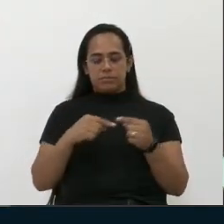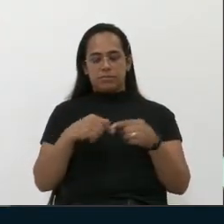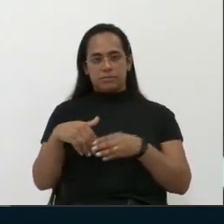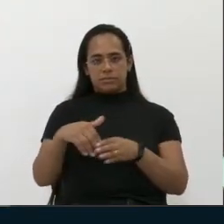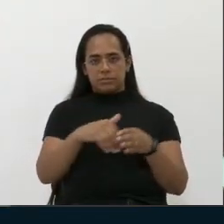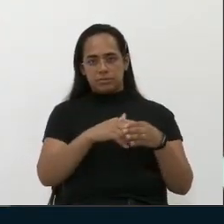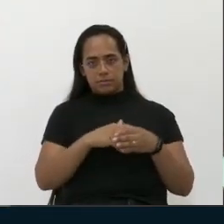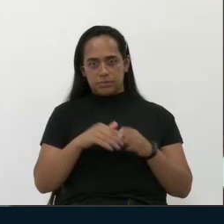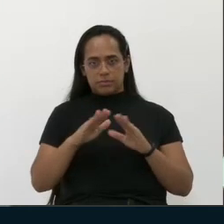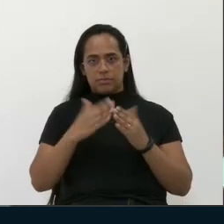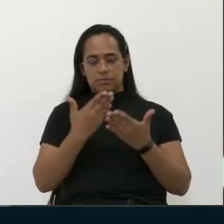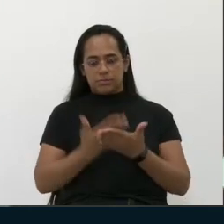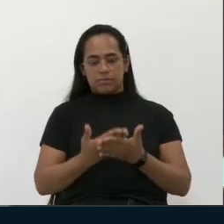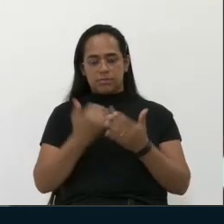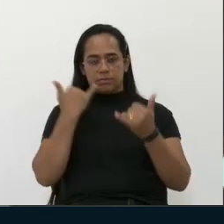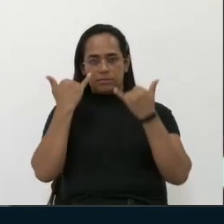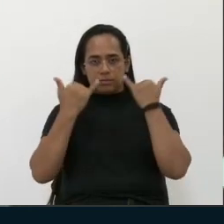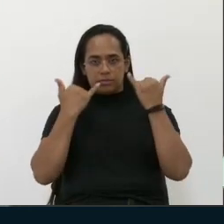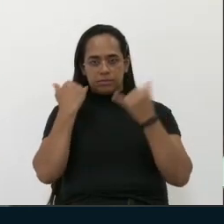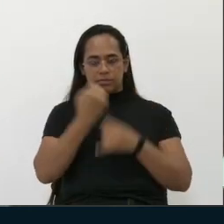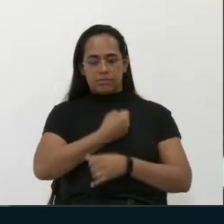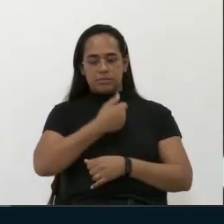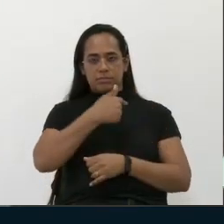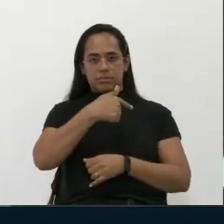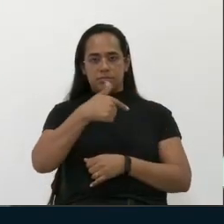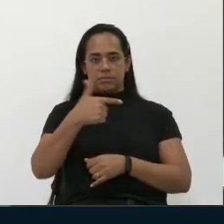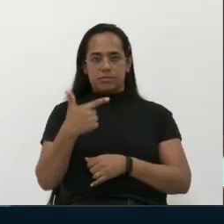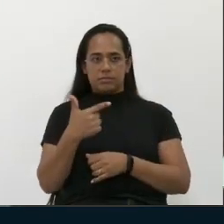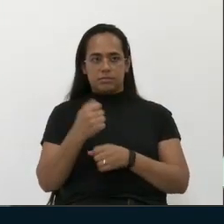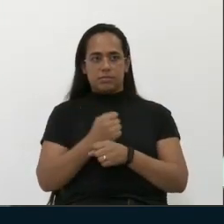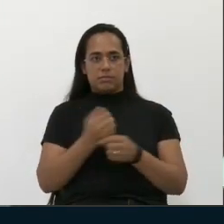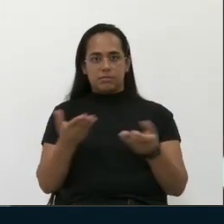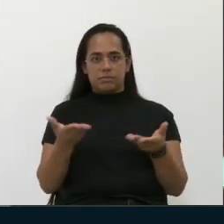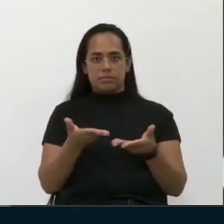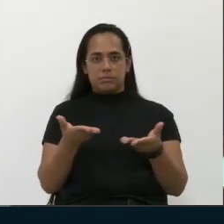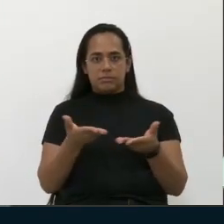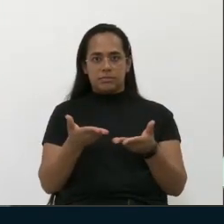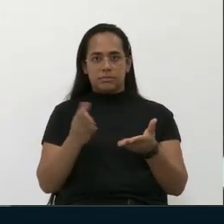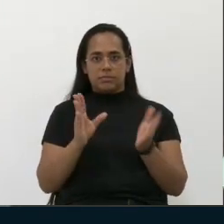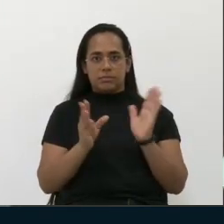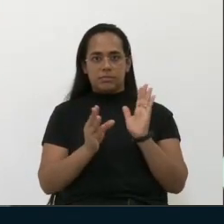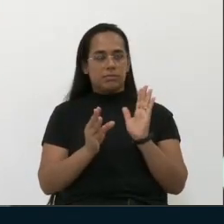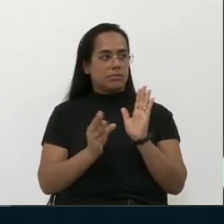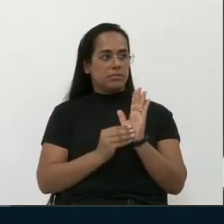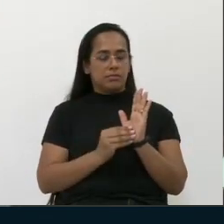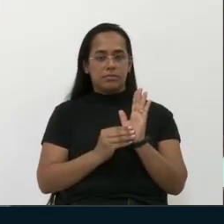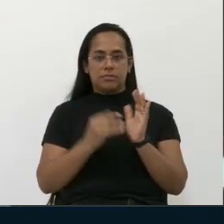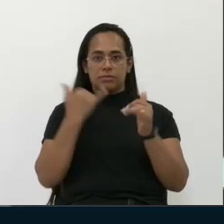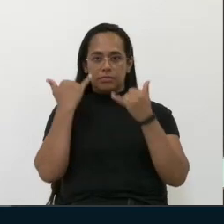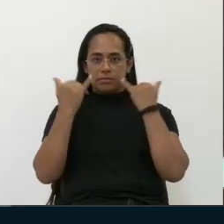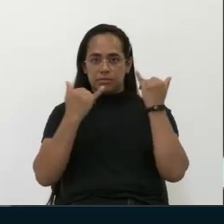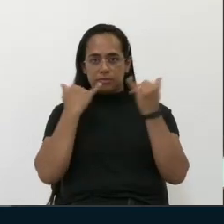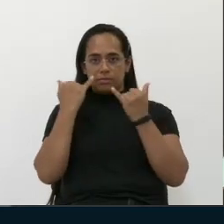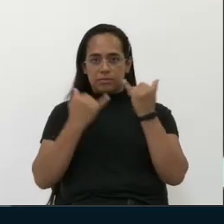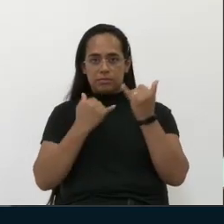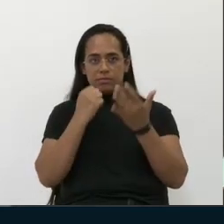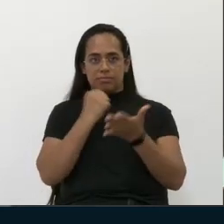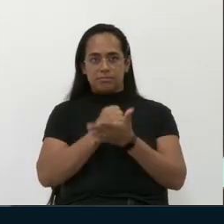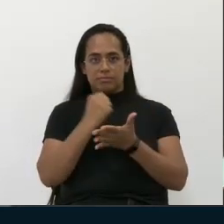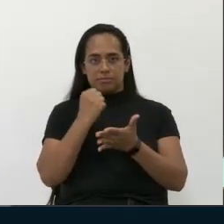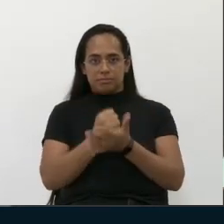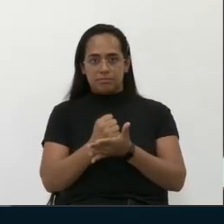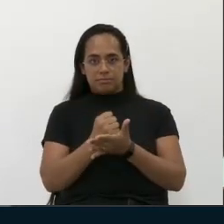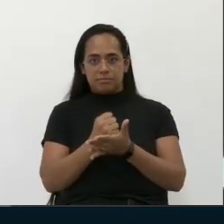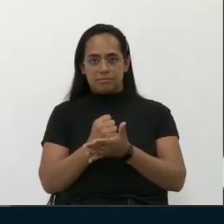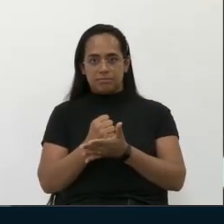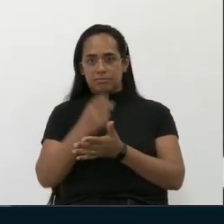votação do requerimento de informação número 72-2024. Ementa, informações sobre contratos firmados entre a